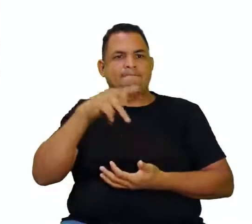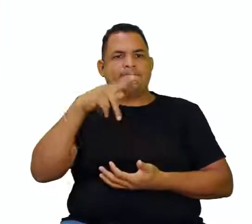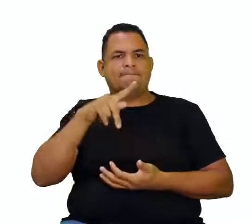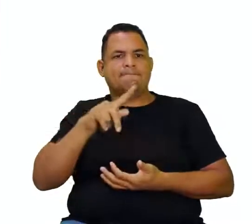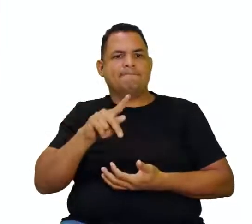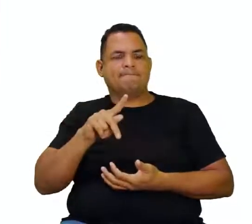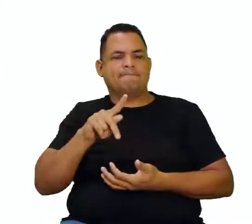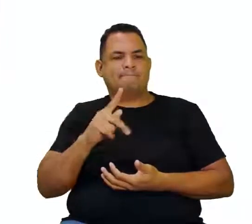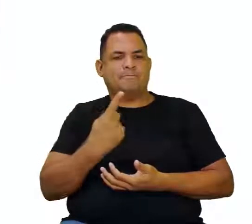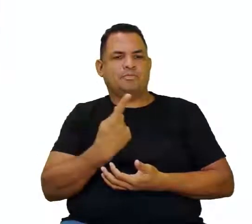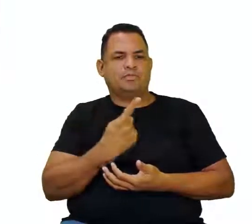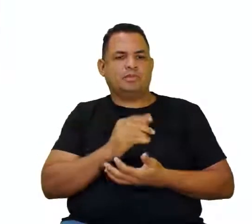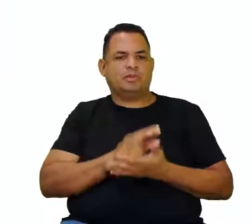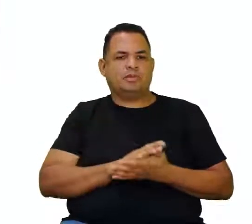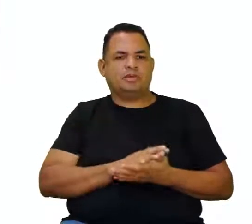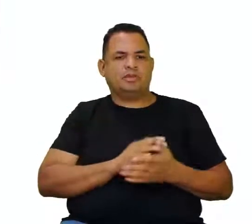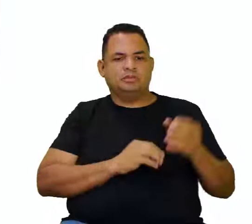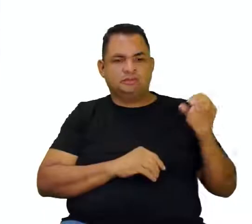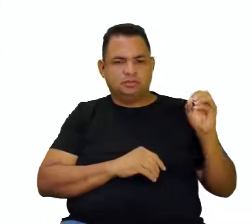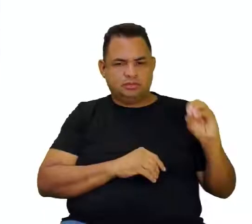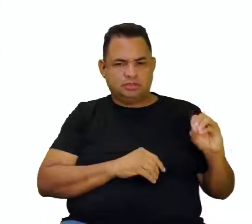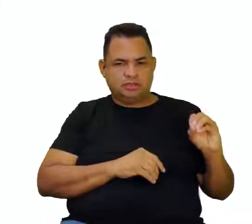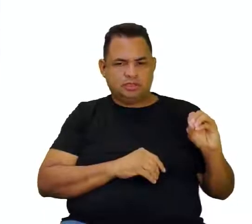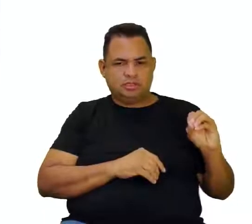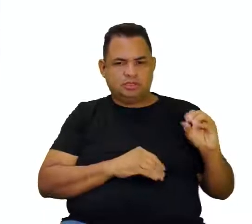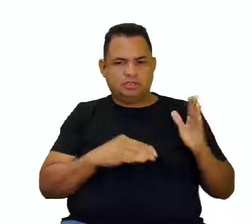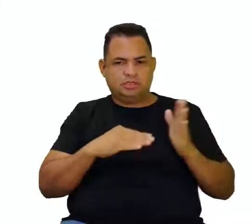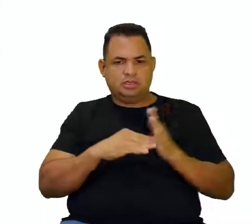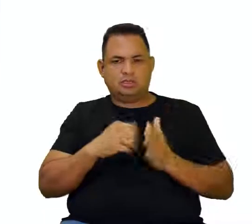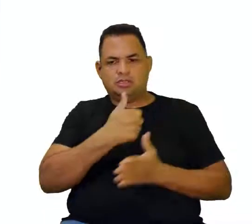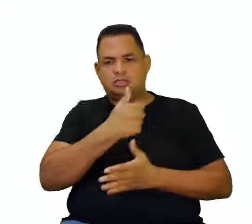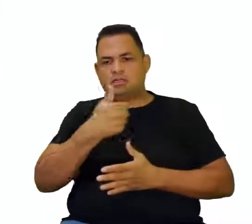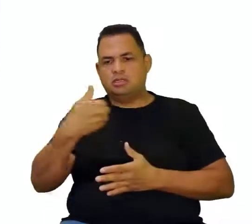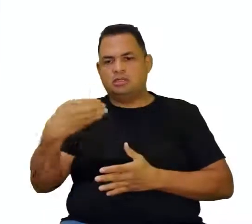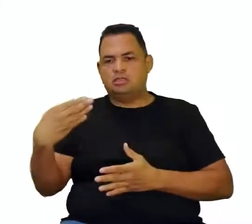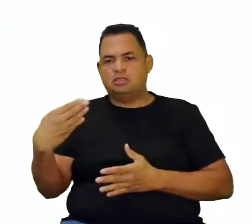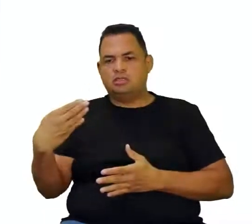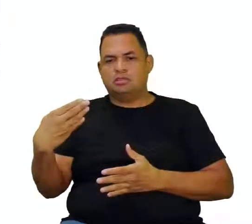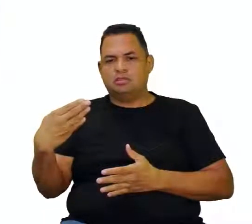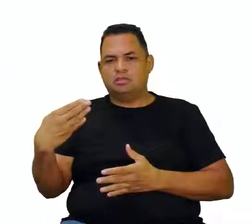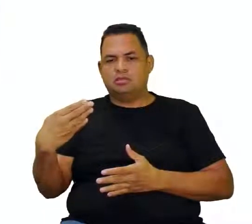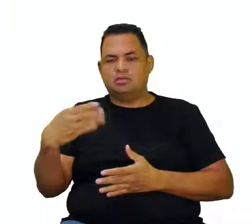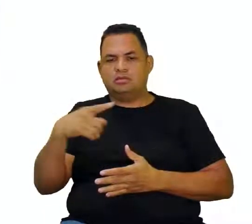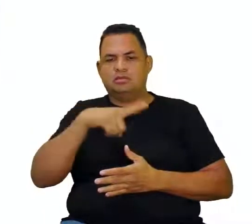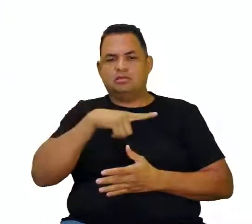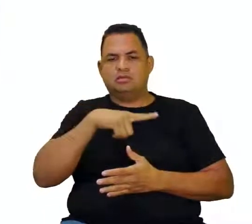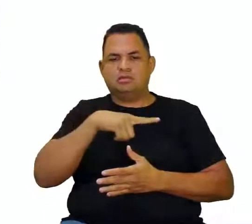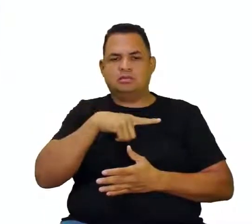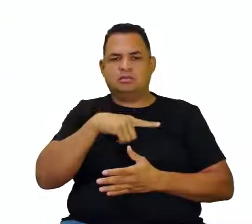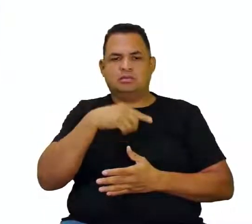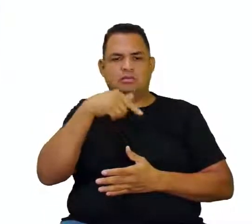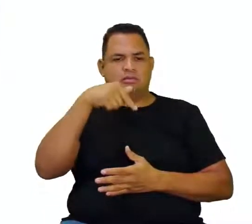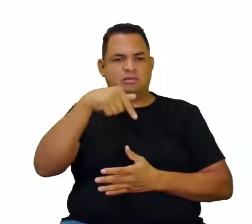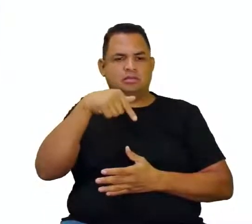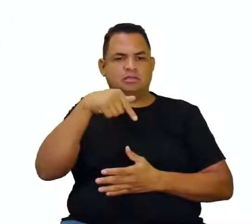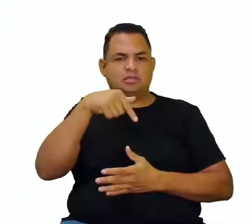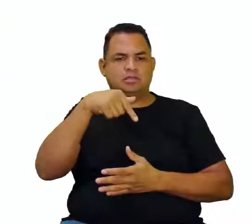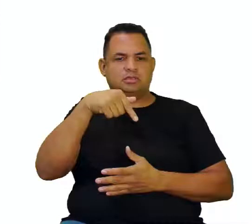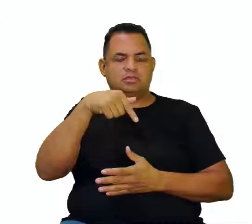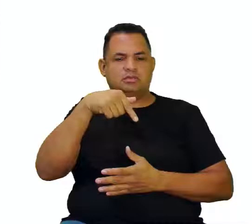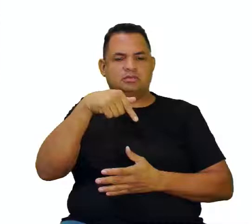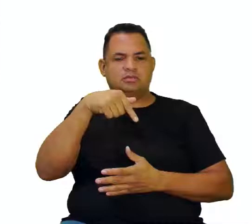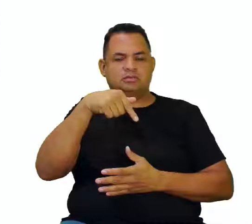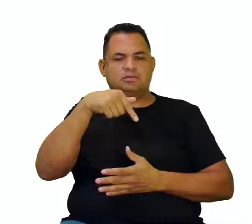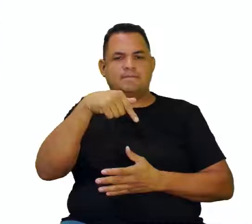lá uma escala de 0 a 14, lembram? Onde nós temos o 7 como pH